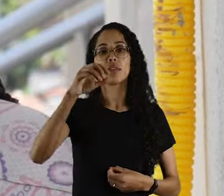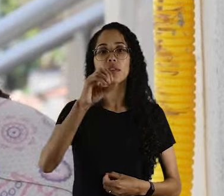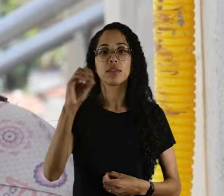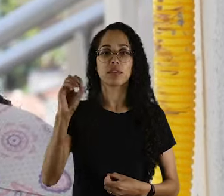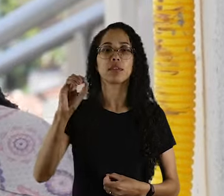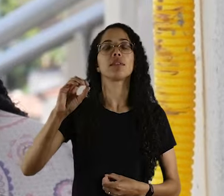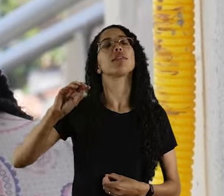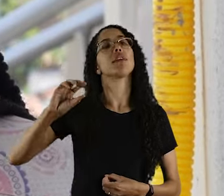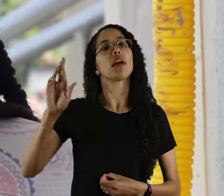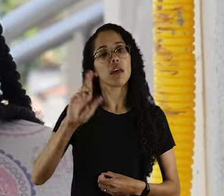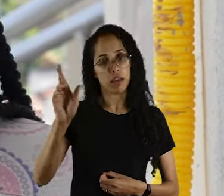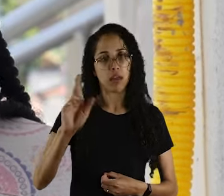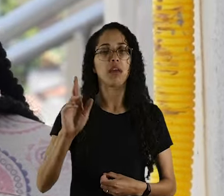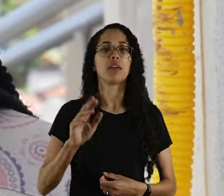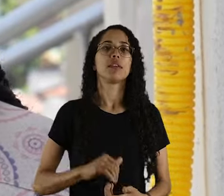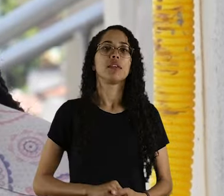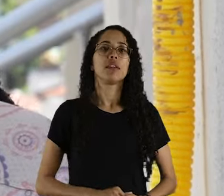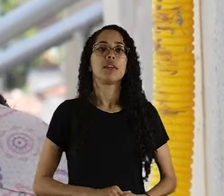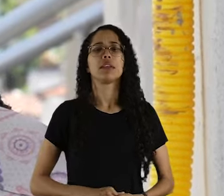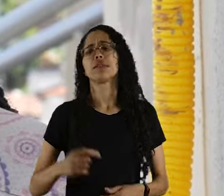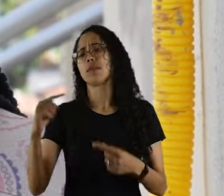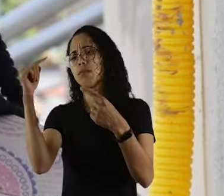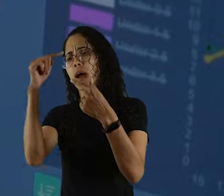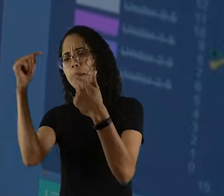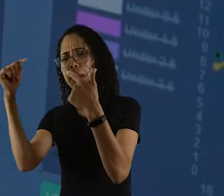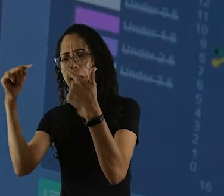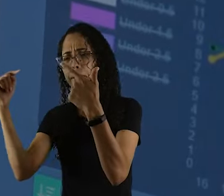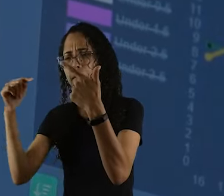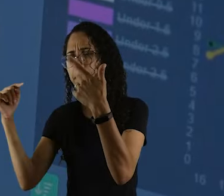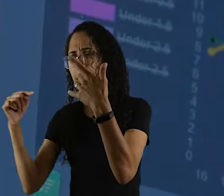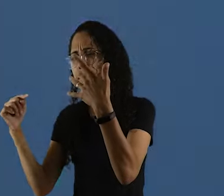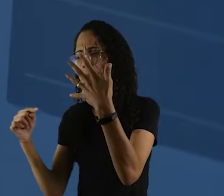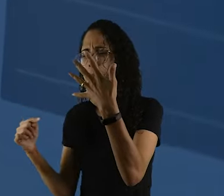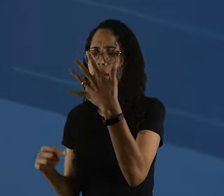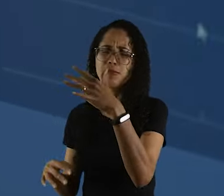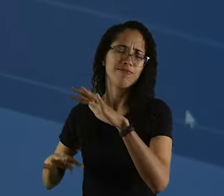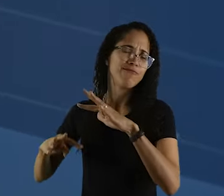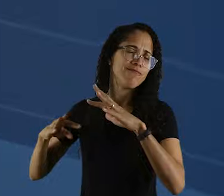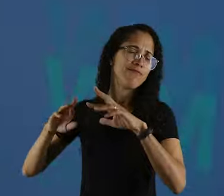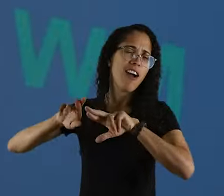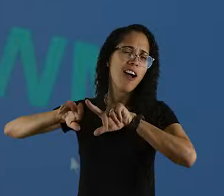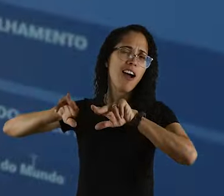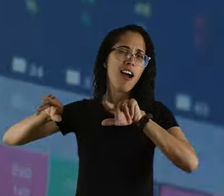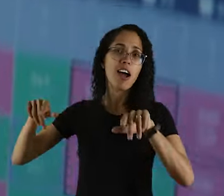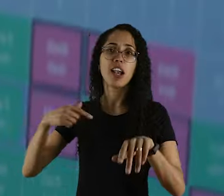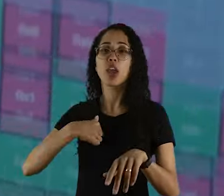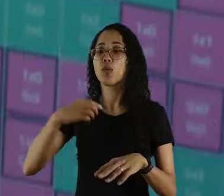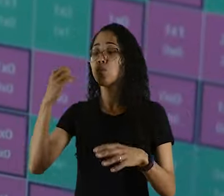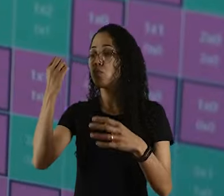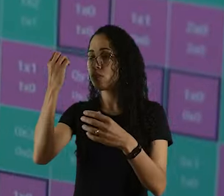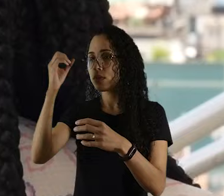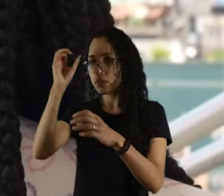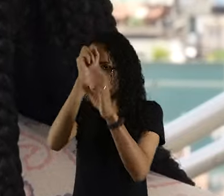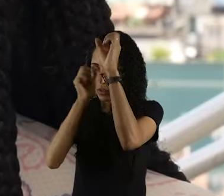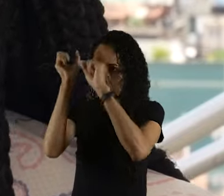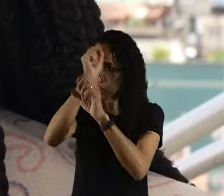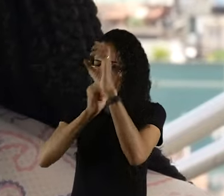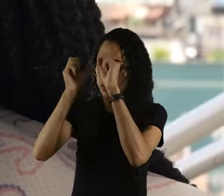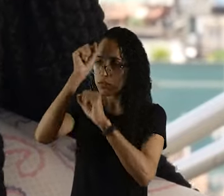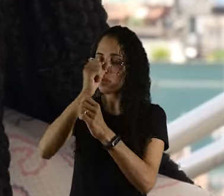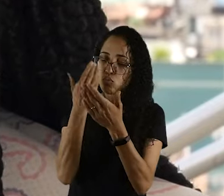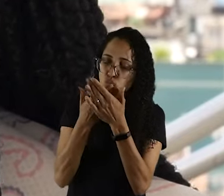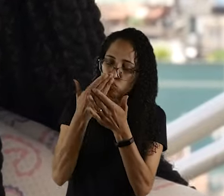Betano, a Bet365, a Betfair, Sporting Bet, Esporte da Sorte. Eu sempre estudo todas elas. Eu tenho